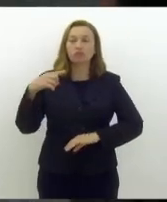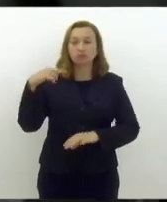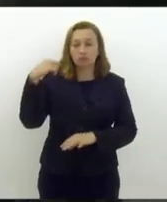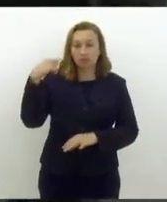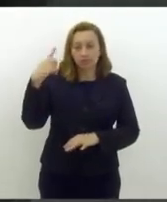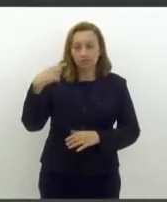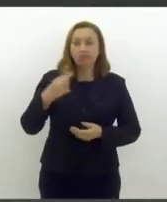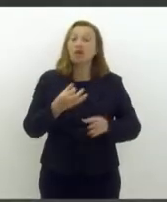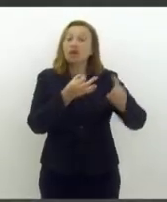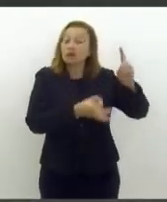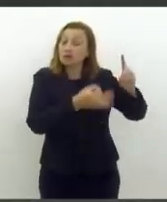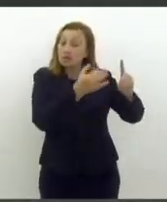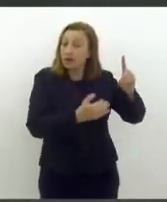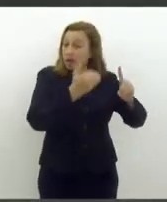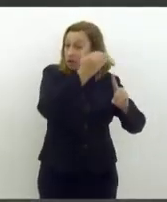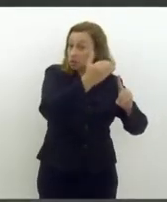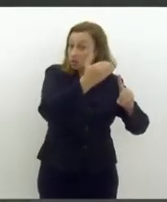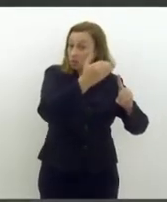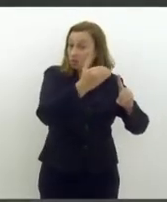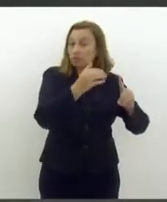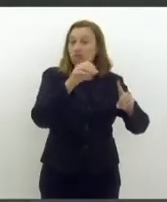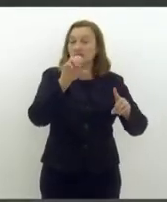Desembargador Salomão